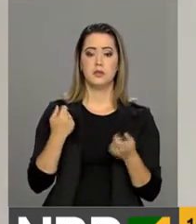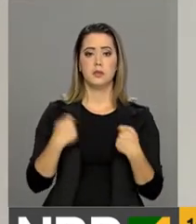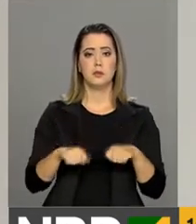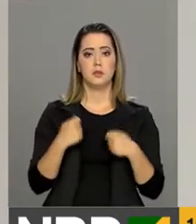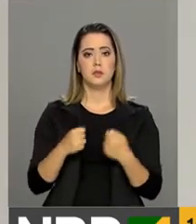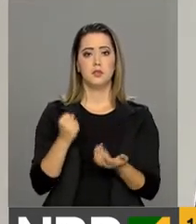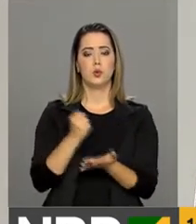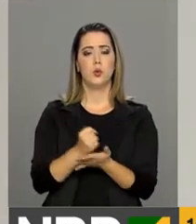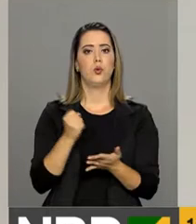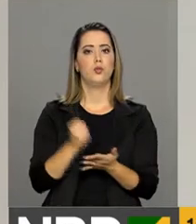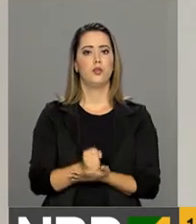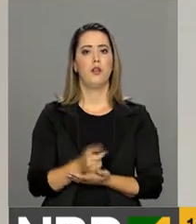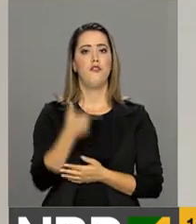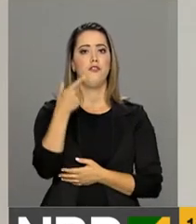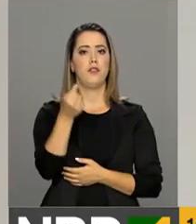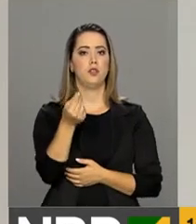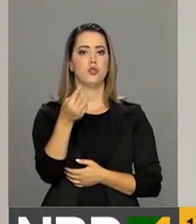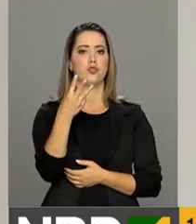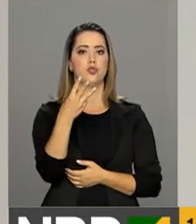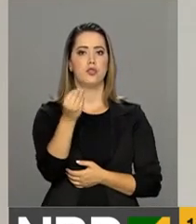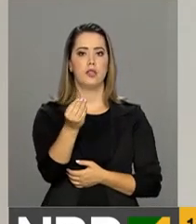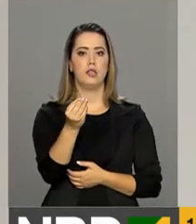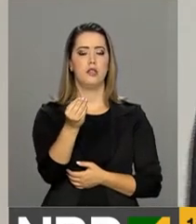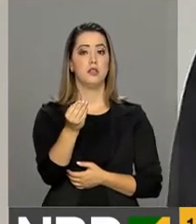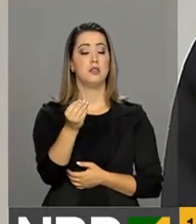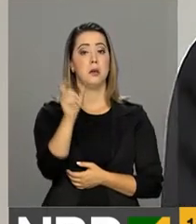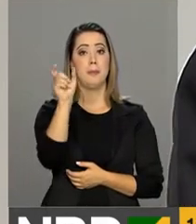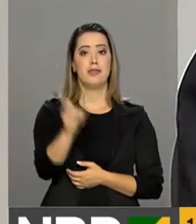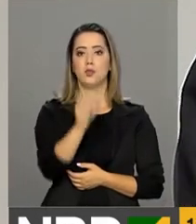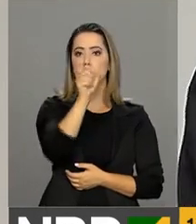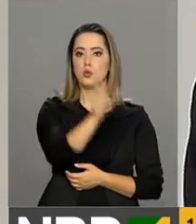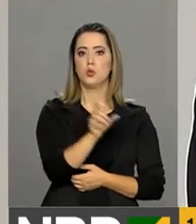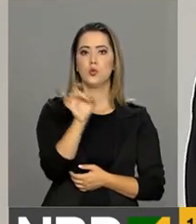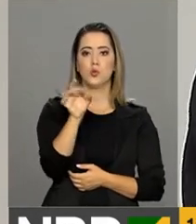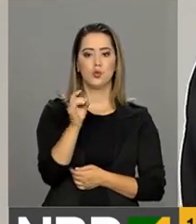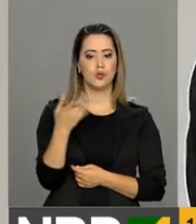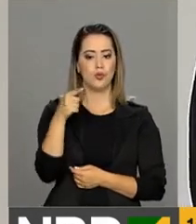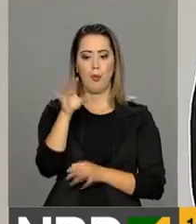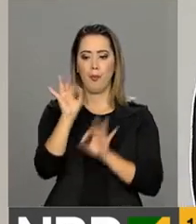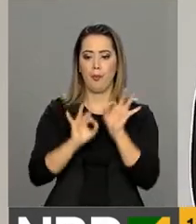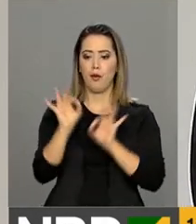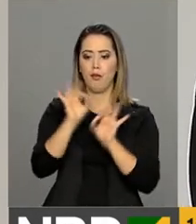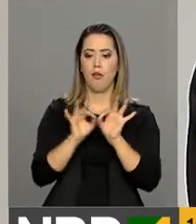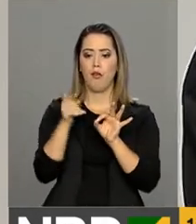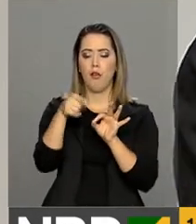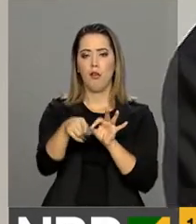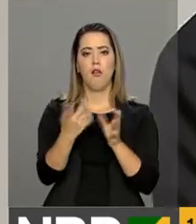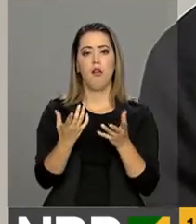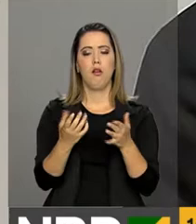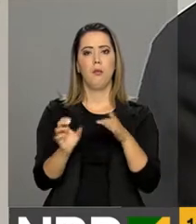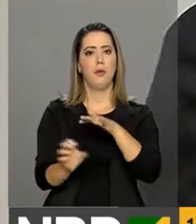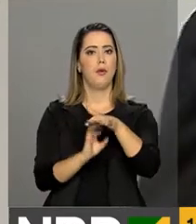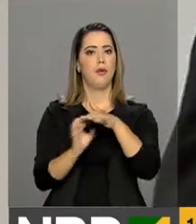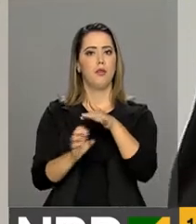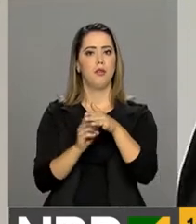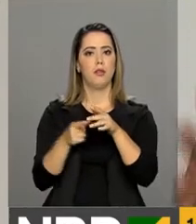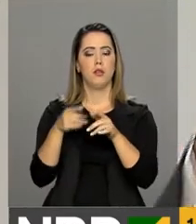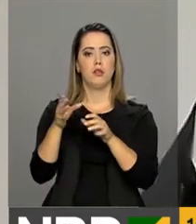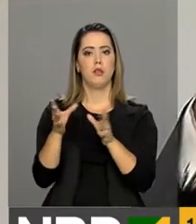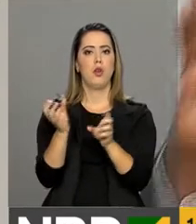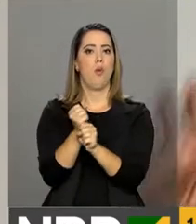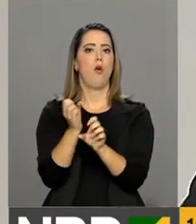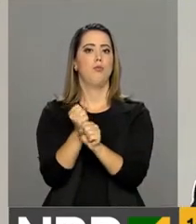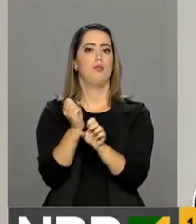contratar 20 e 30 pessoas ou mais só dedicadas a este assunto mas que não significa que um dia após contratar